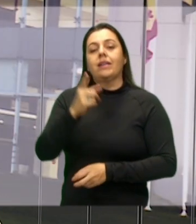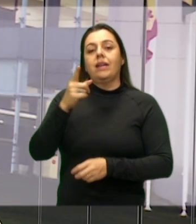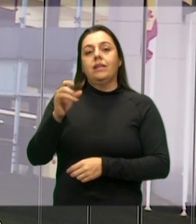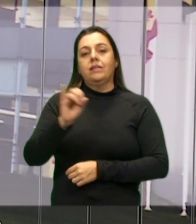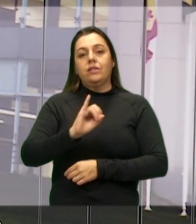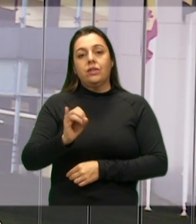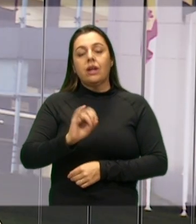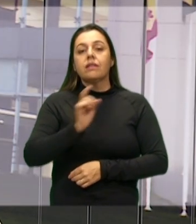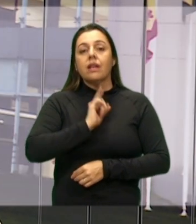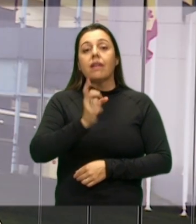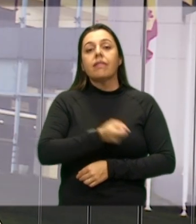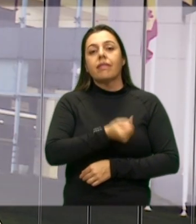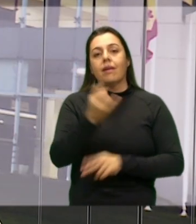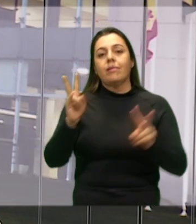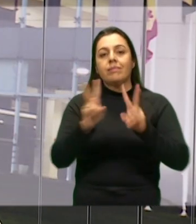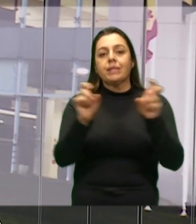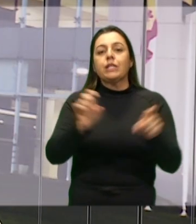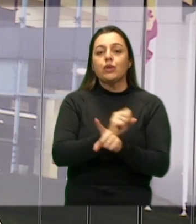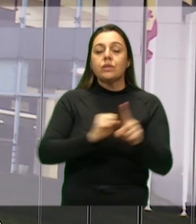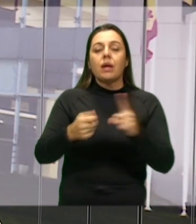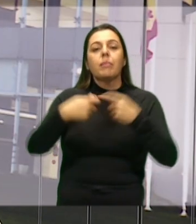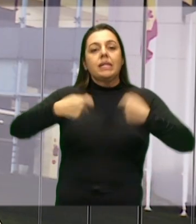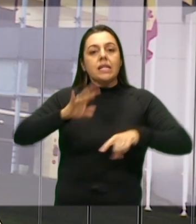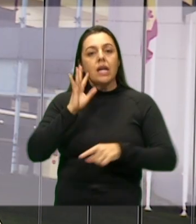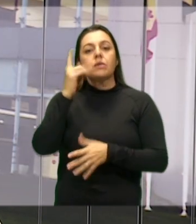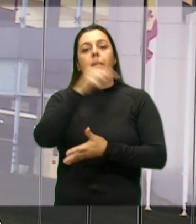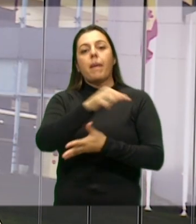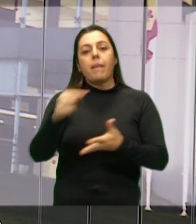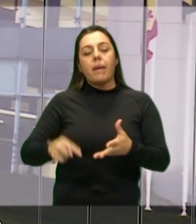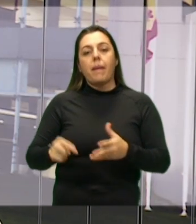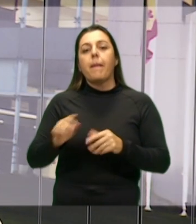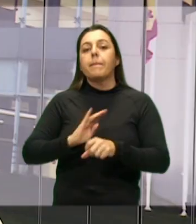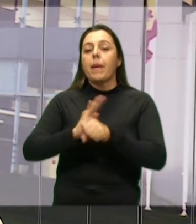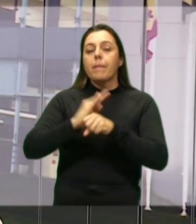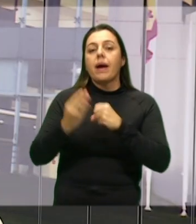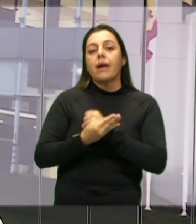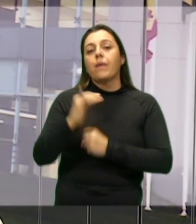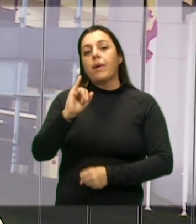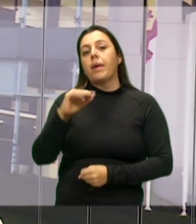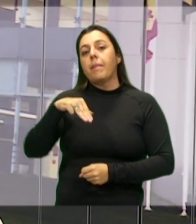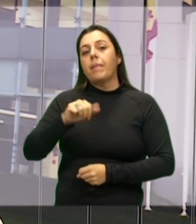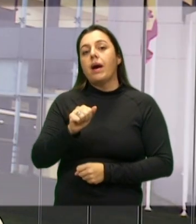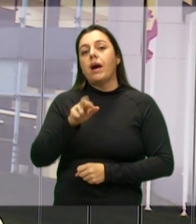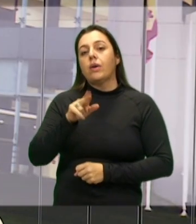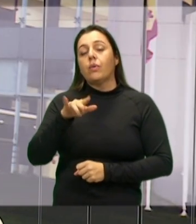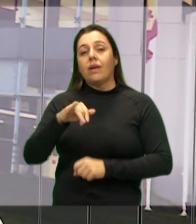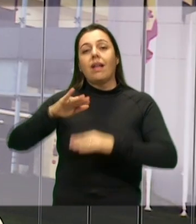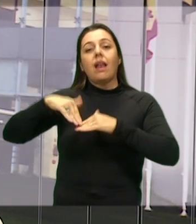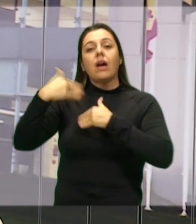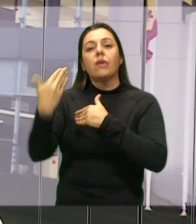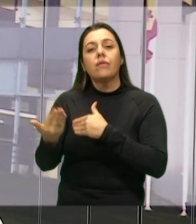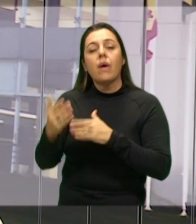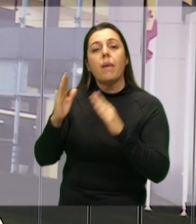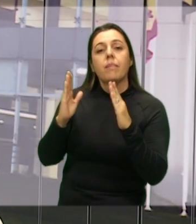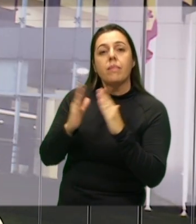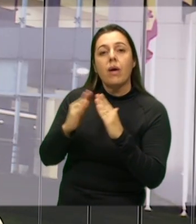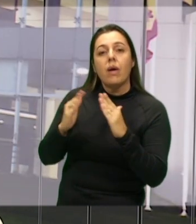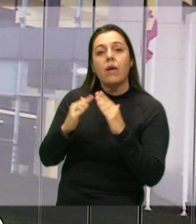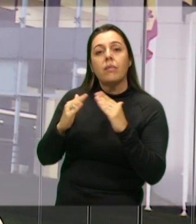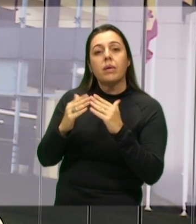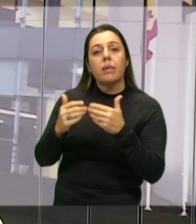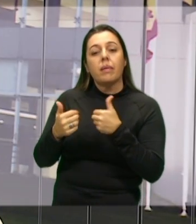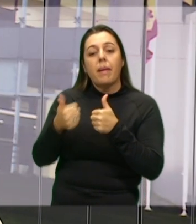que tem muita questão social a ser resolvida. A gente pode citar aqui o bairro Imaruí, quem não conhece, lá atrás as pessoas ainda moram em